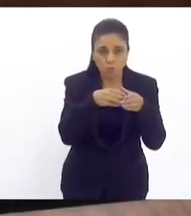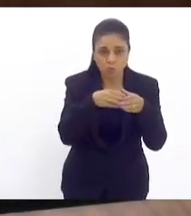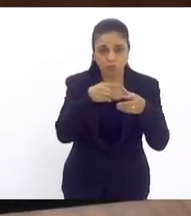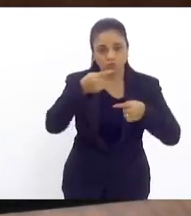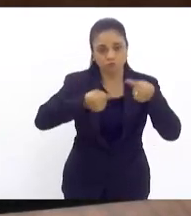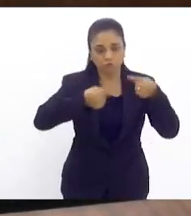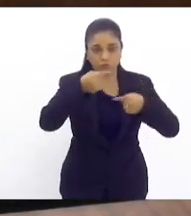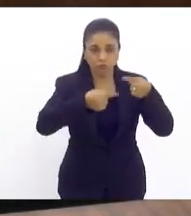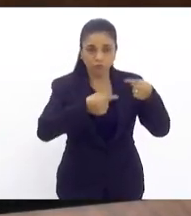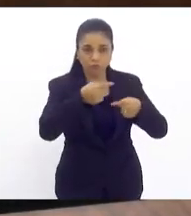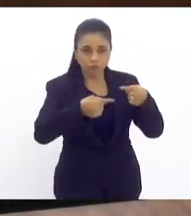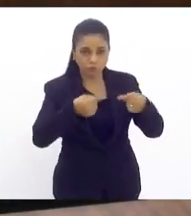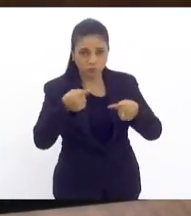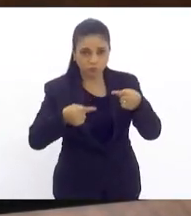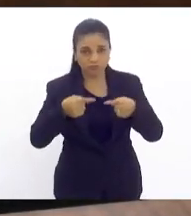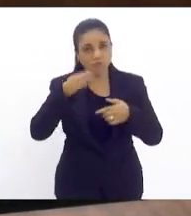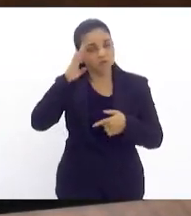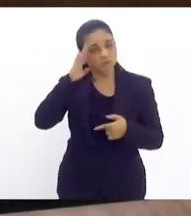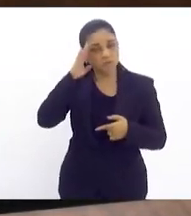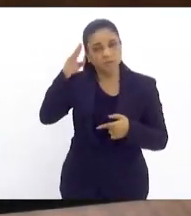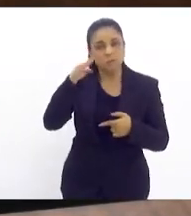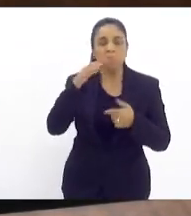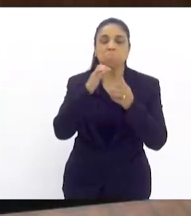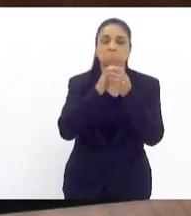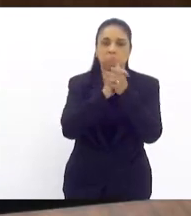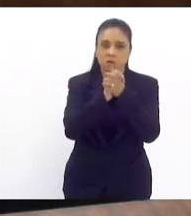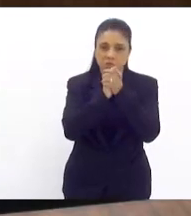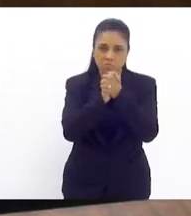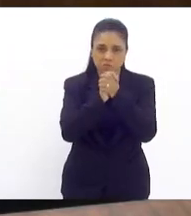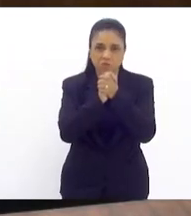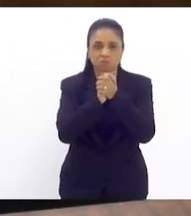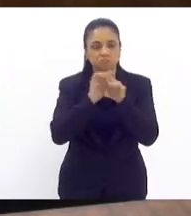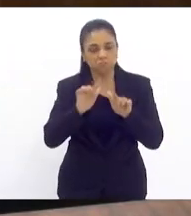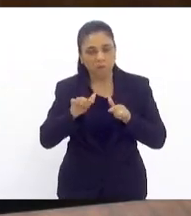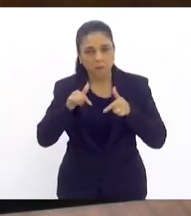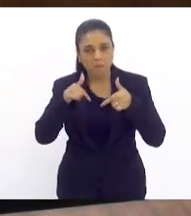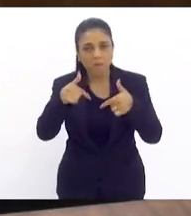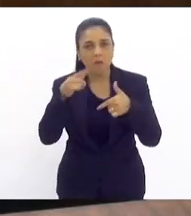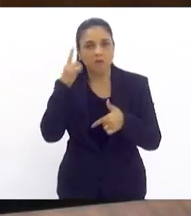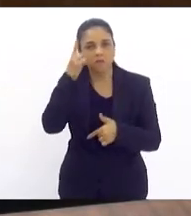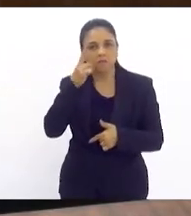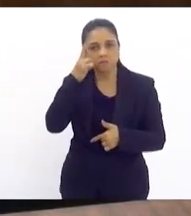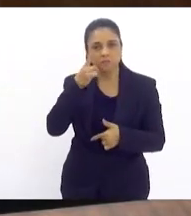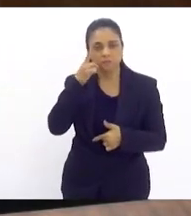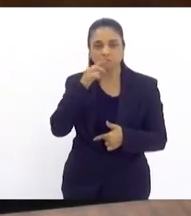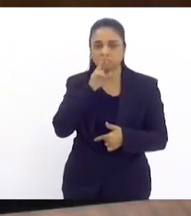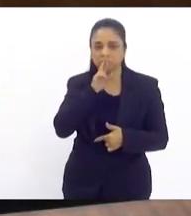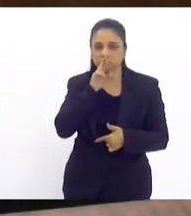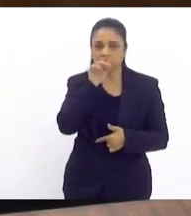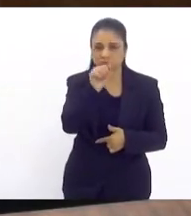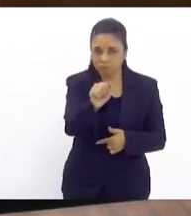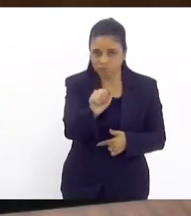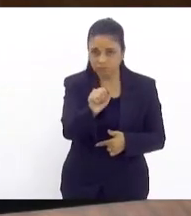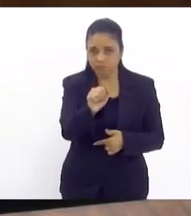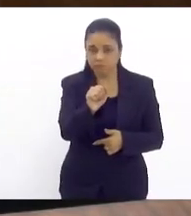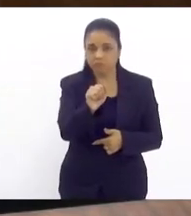que eu acho que é fundamental e parabenizo também a iniciativa do deputado Amorim pela